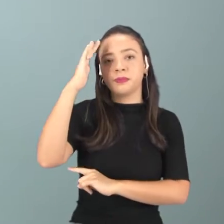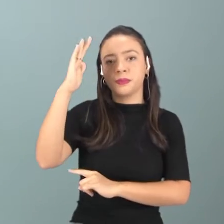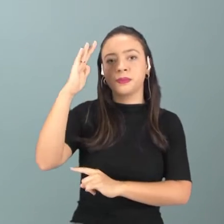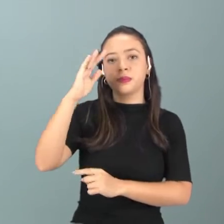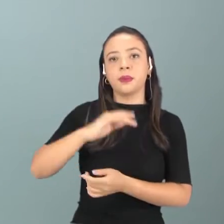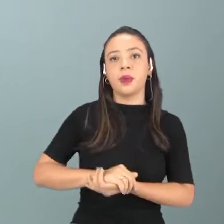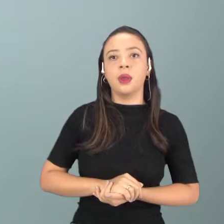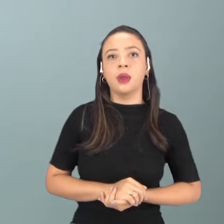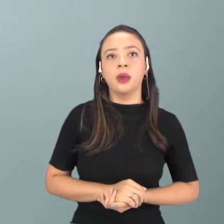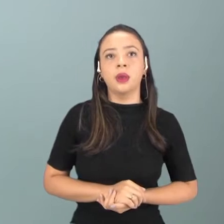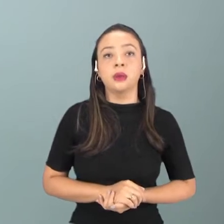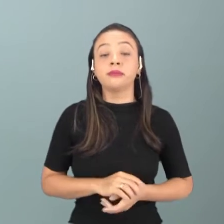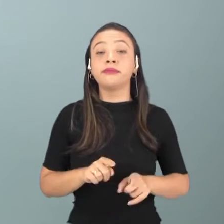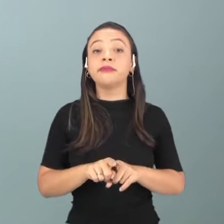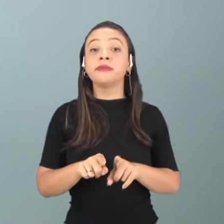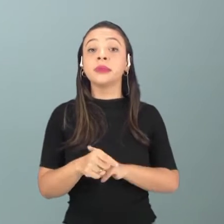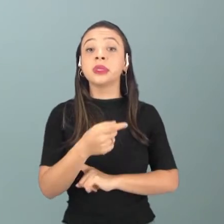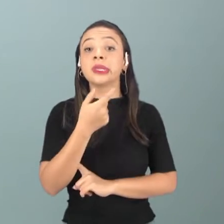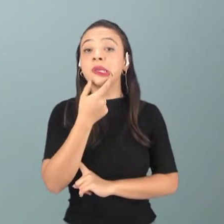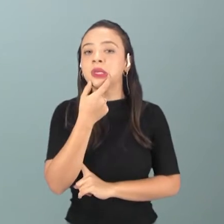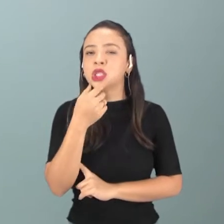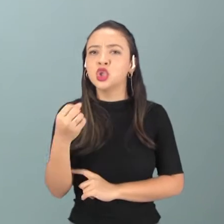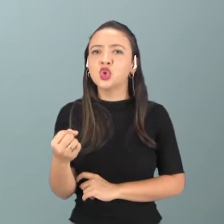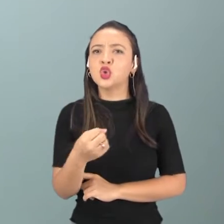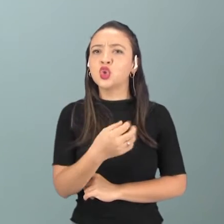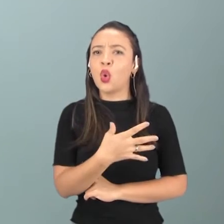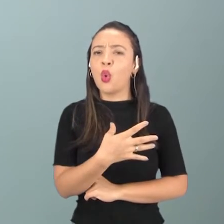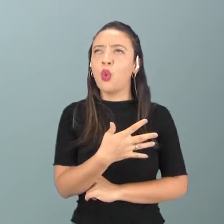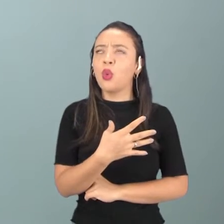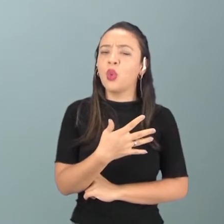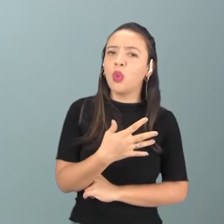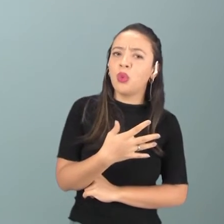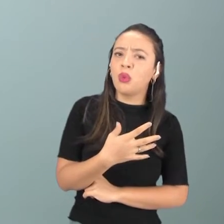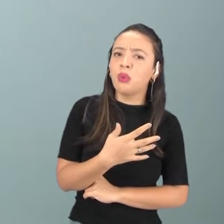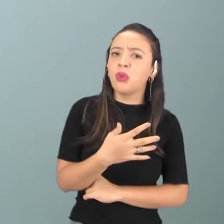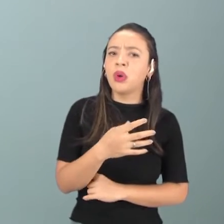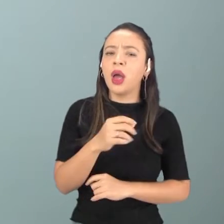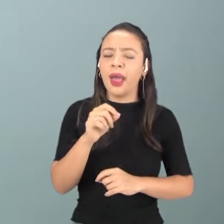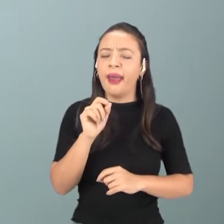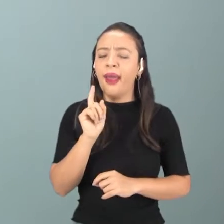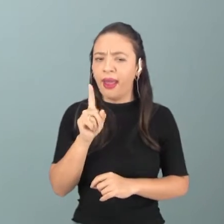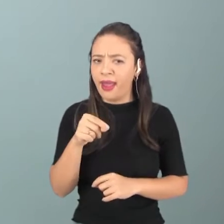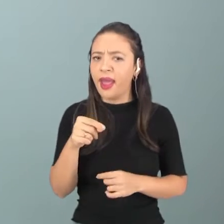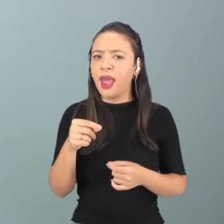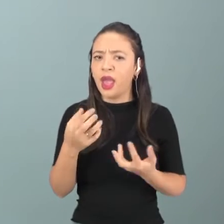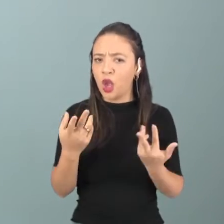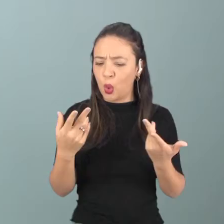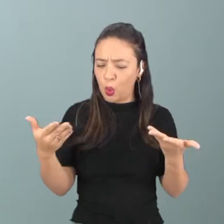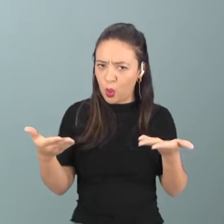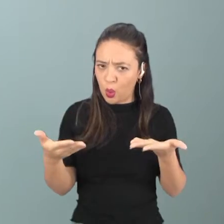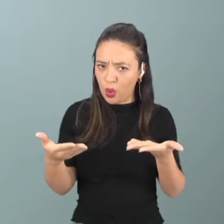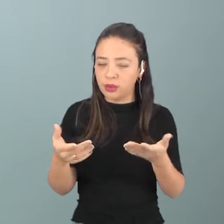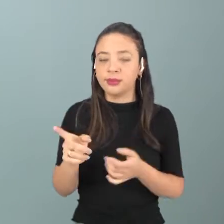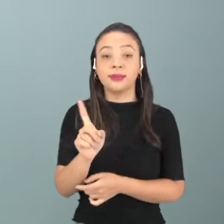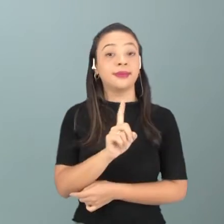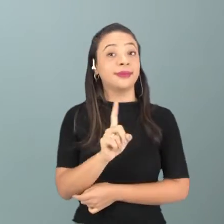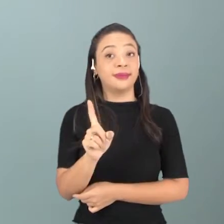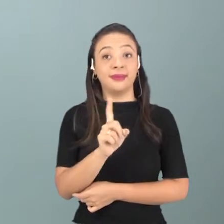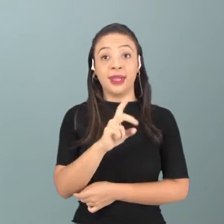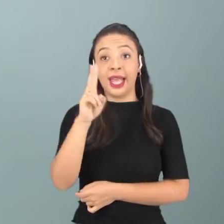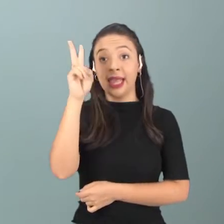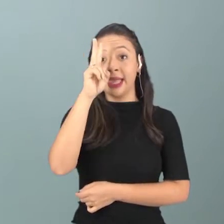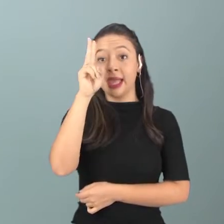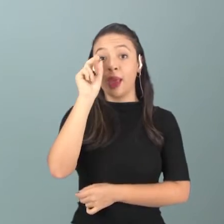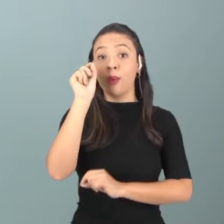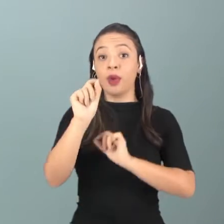Agora, e no inglês moderno? Será que quando eu falo inglês moderno é o inglês de hoje? Não necessariamente, pessoal. Lembre-se que a gente está